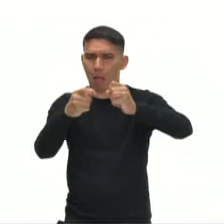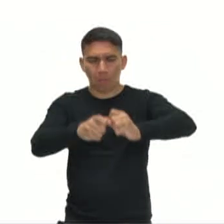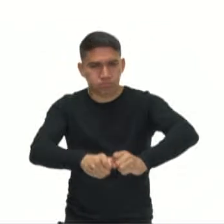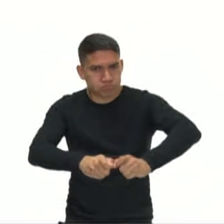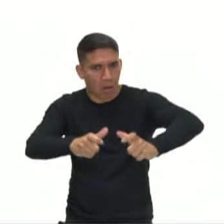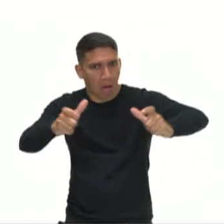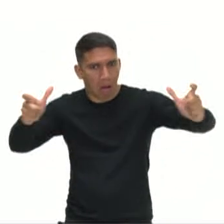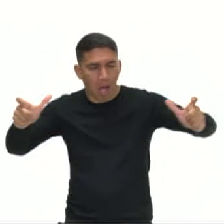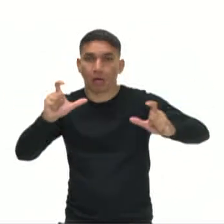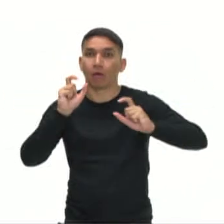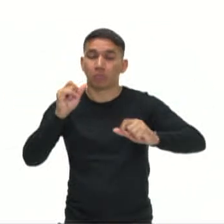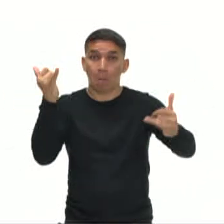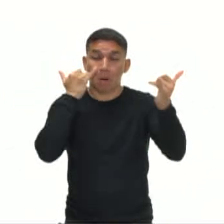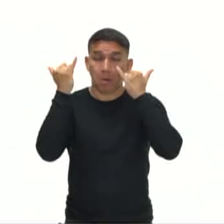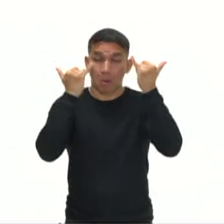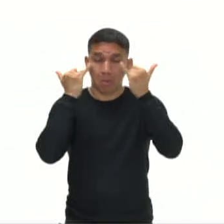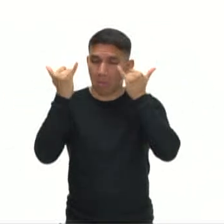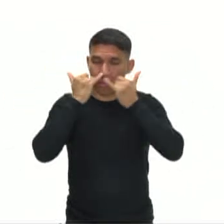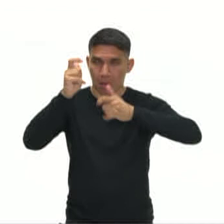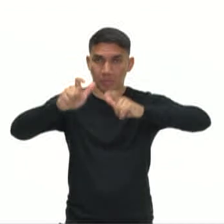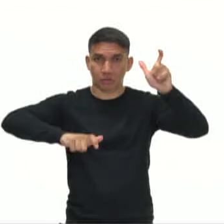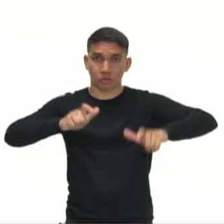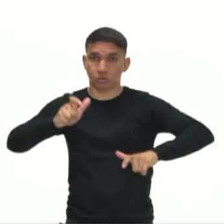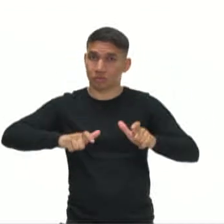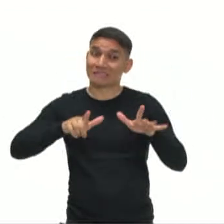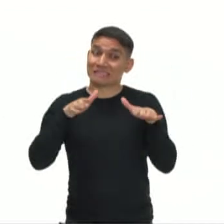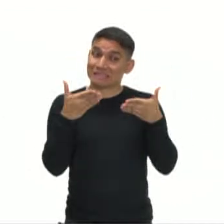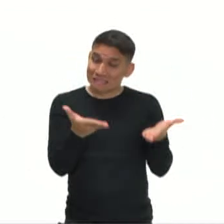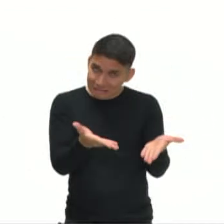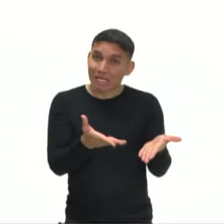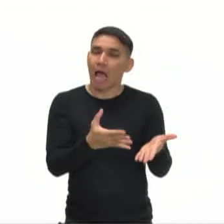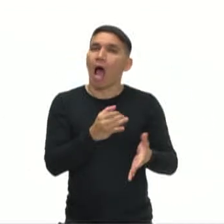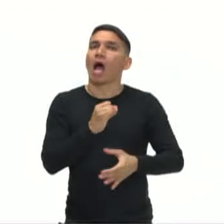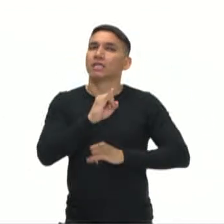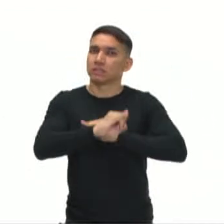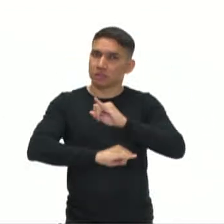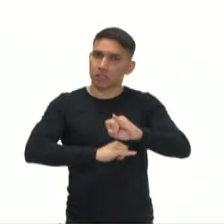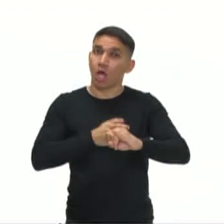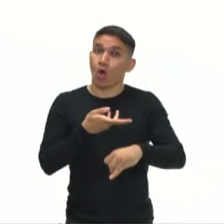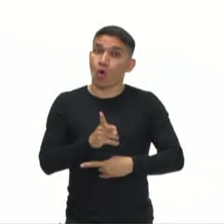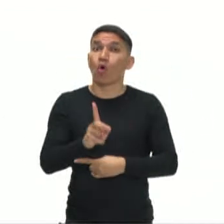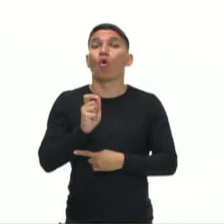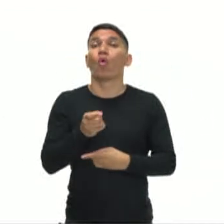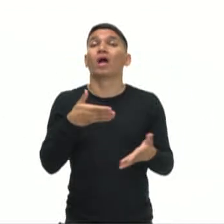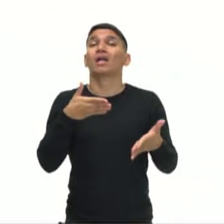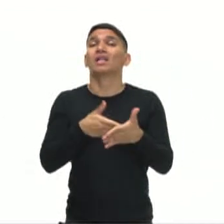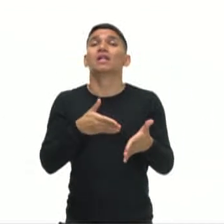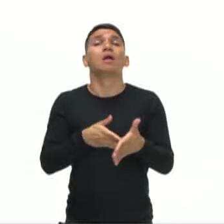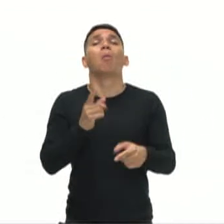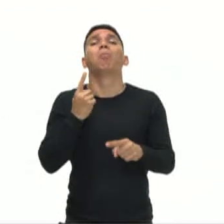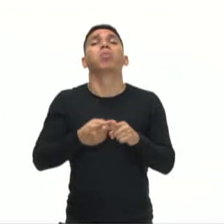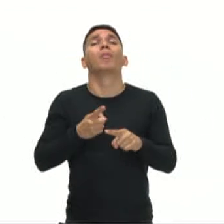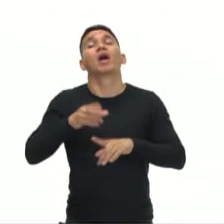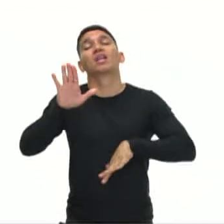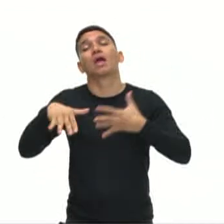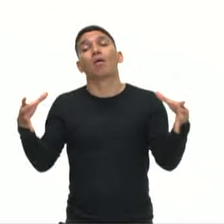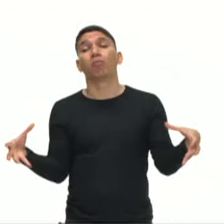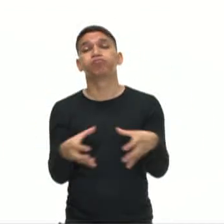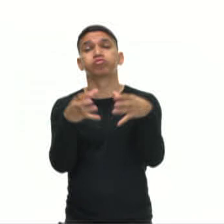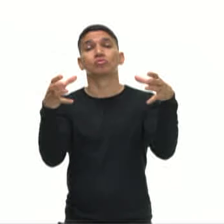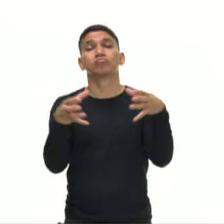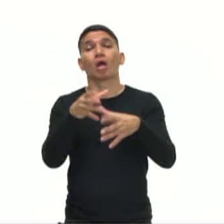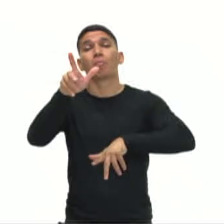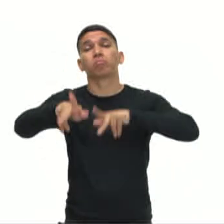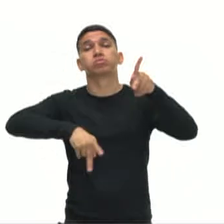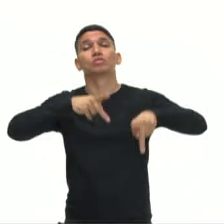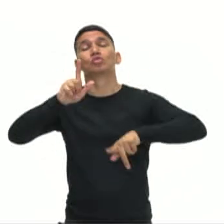ampliar o grau de informação do indivíduo ainda é limitado por fatores como o desinteresse da